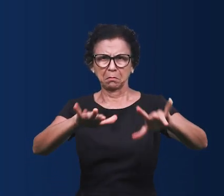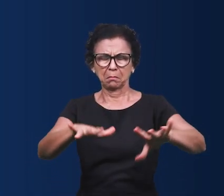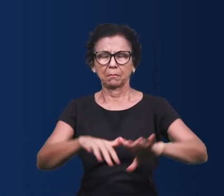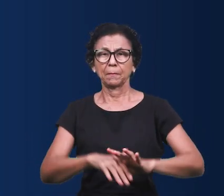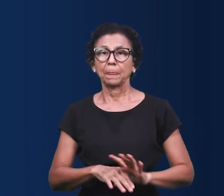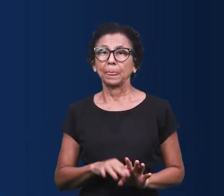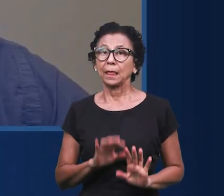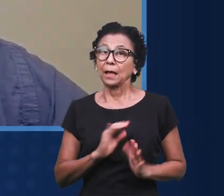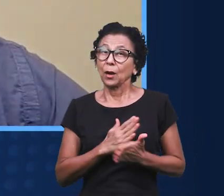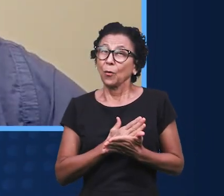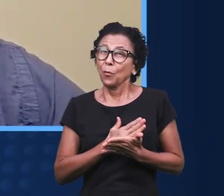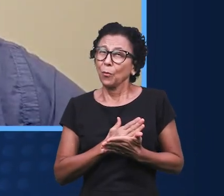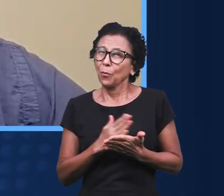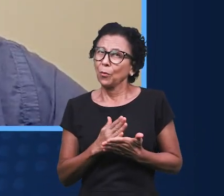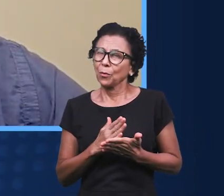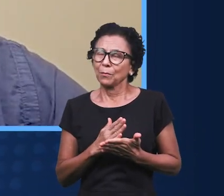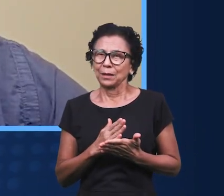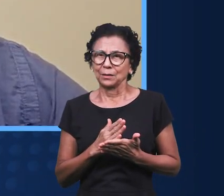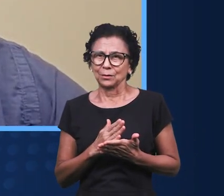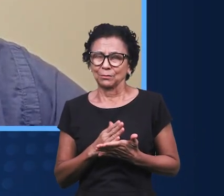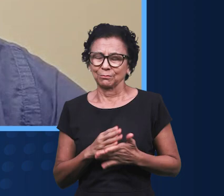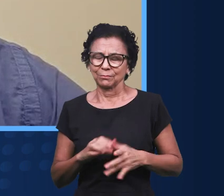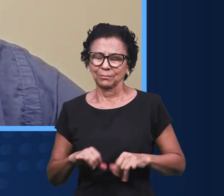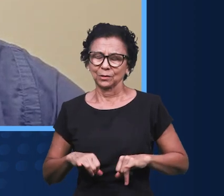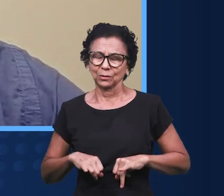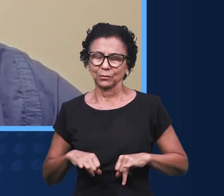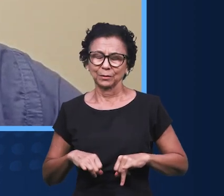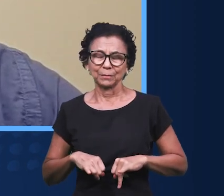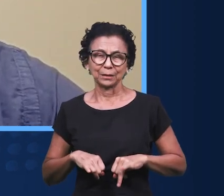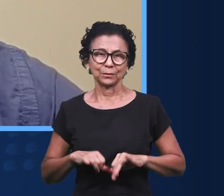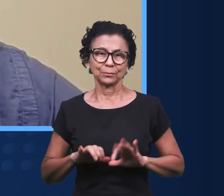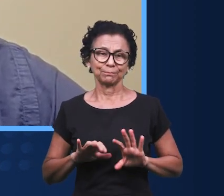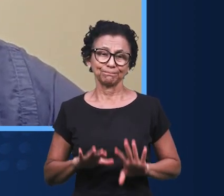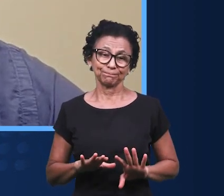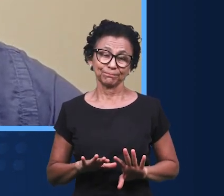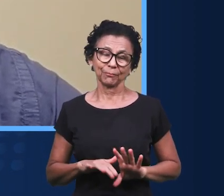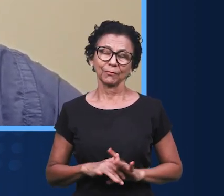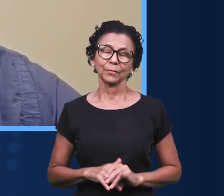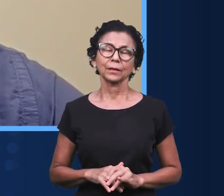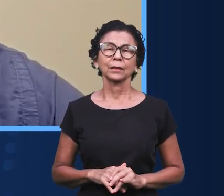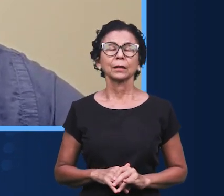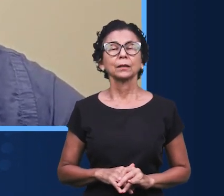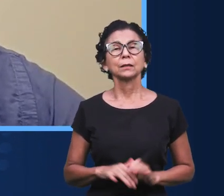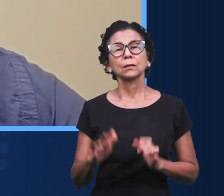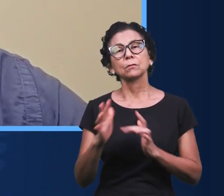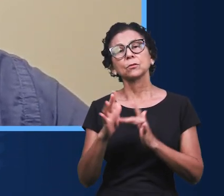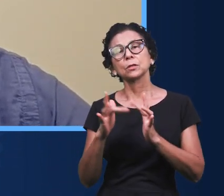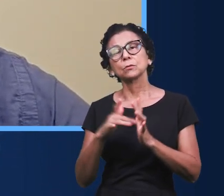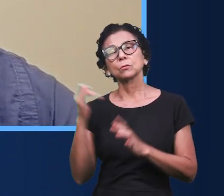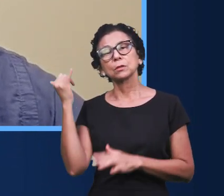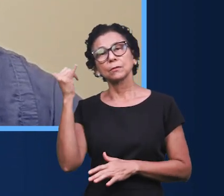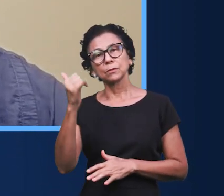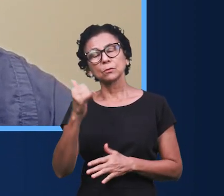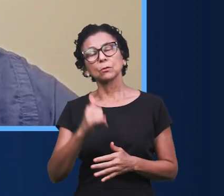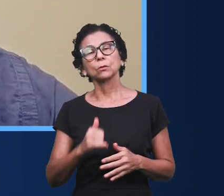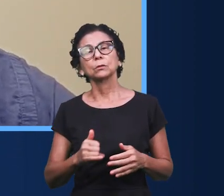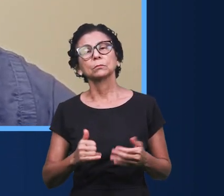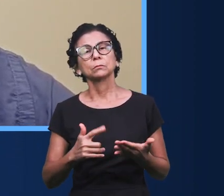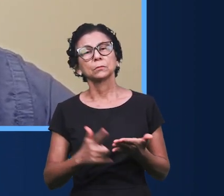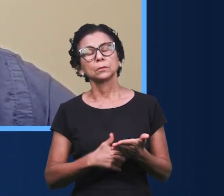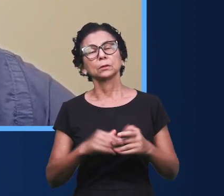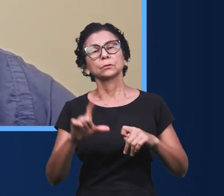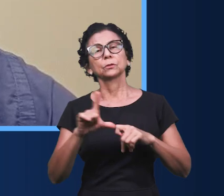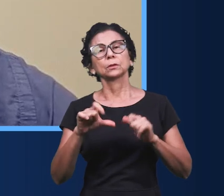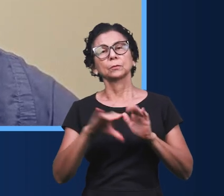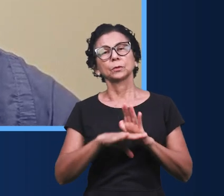dores. Eu encerro aqui minha fala, reforçando o alerta que o Senhor Jesus nos deixou no Evangelho de Lucas, no